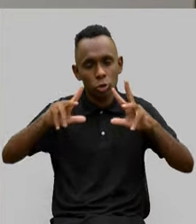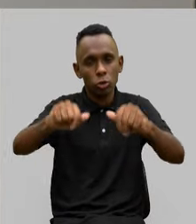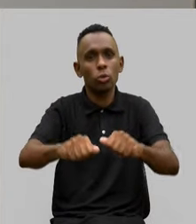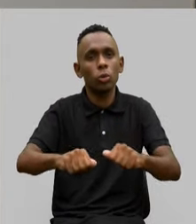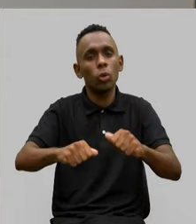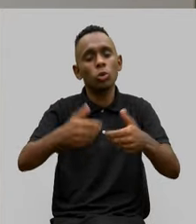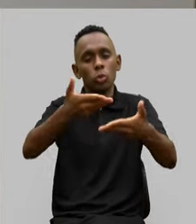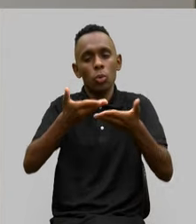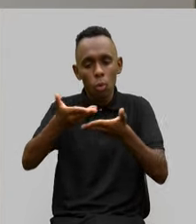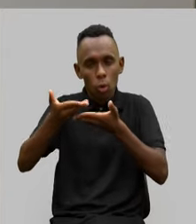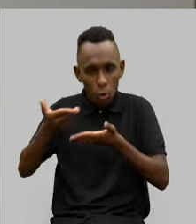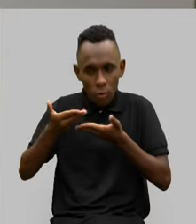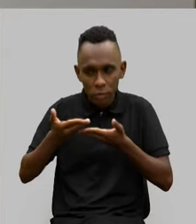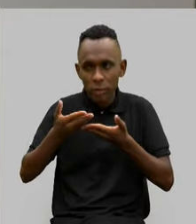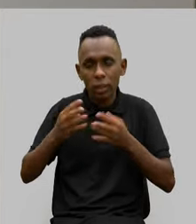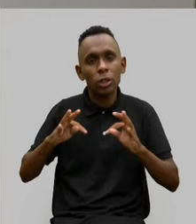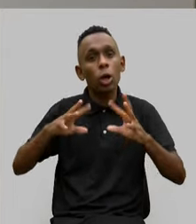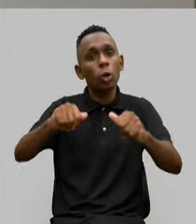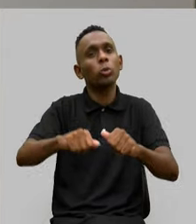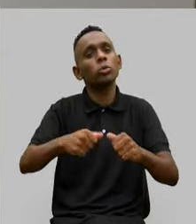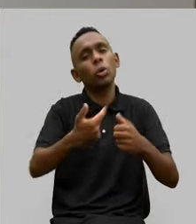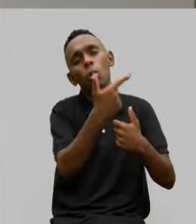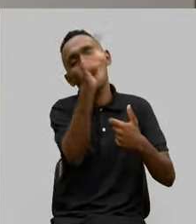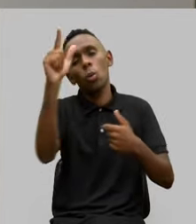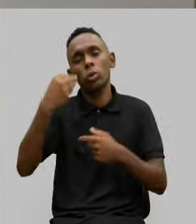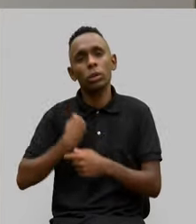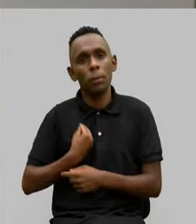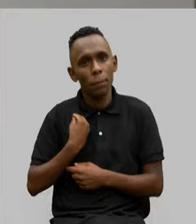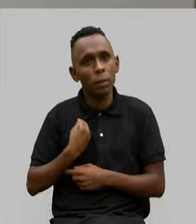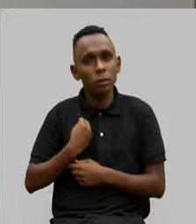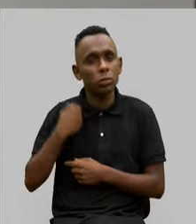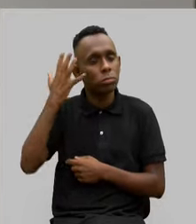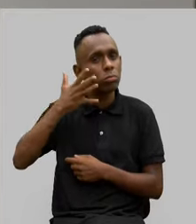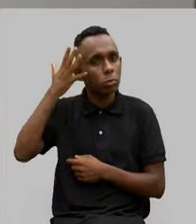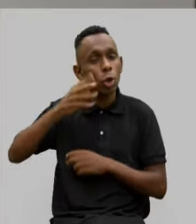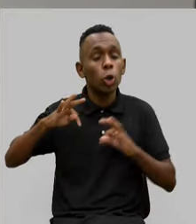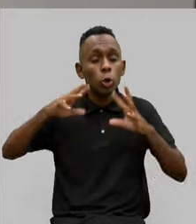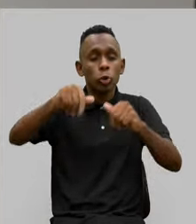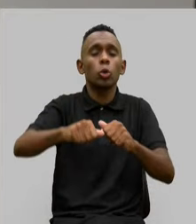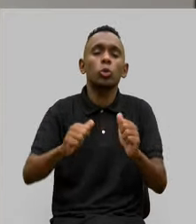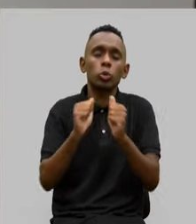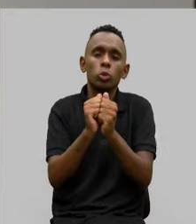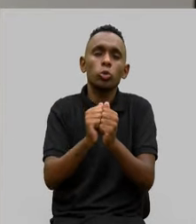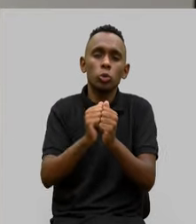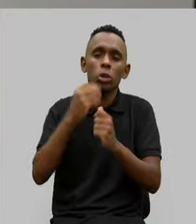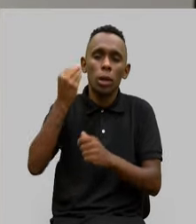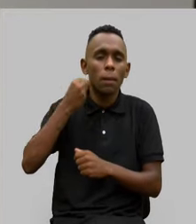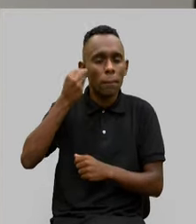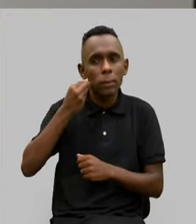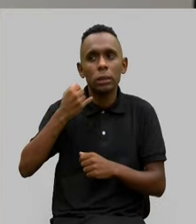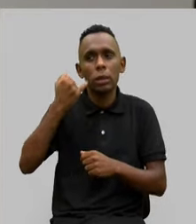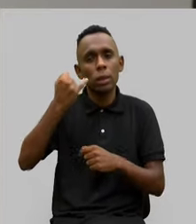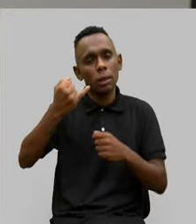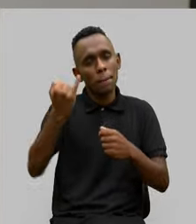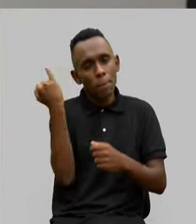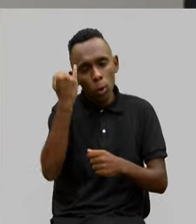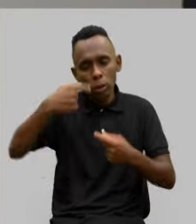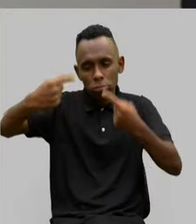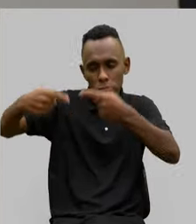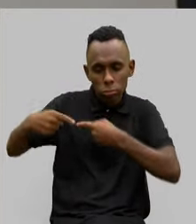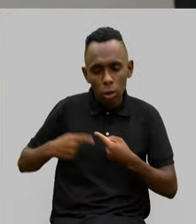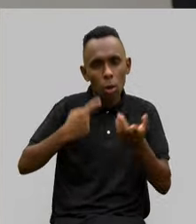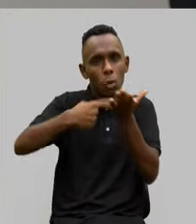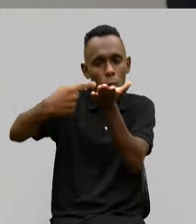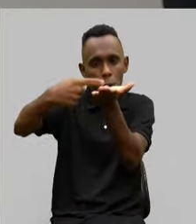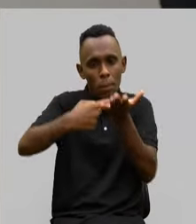os convidados e convidadas e demais participantes de todo mundo que construiu esse importante debate público pelos compromissos